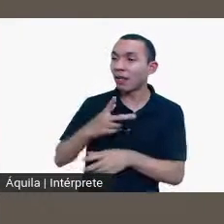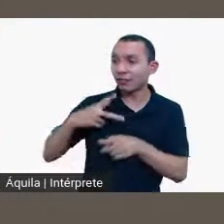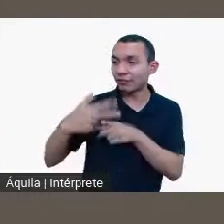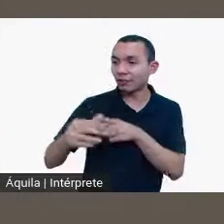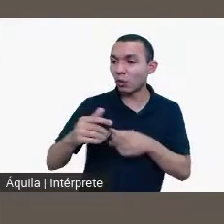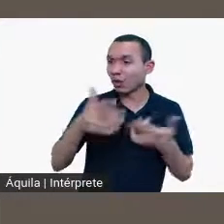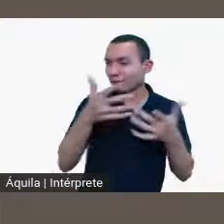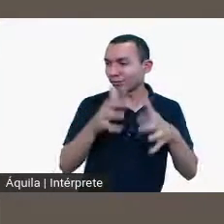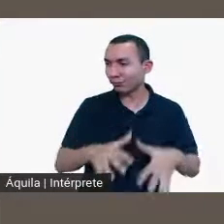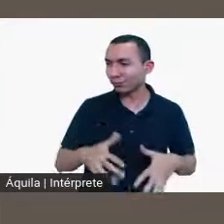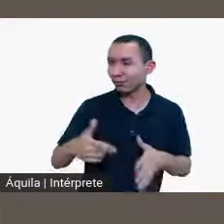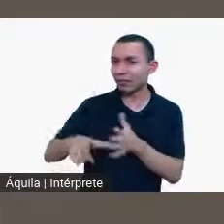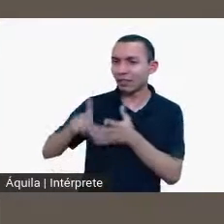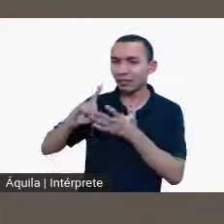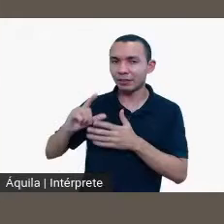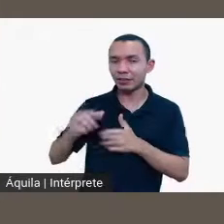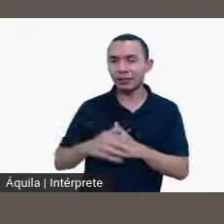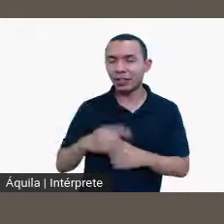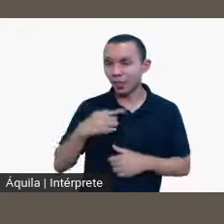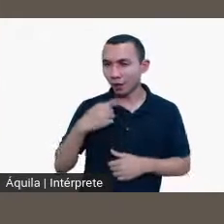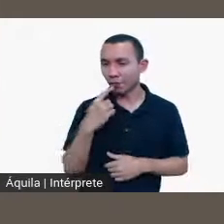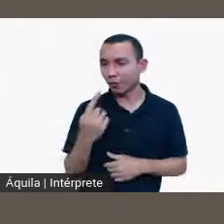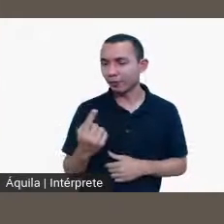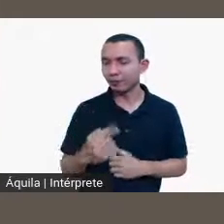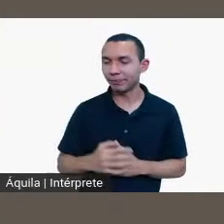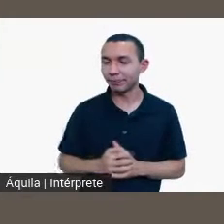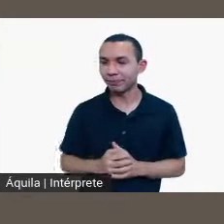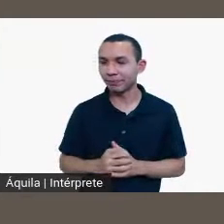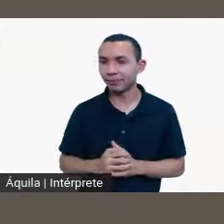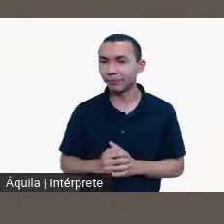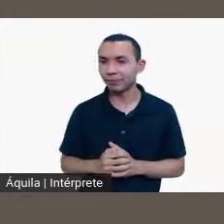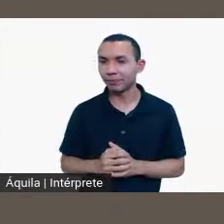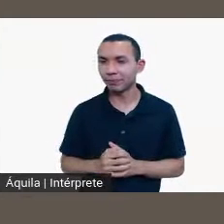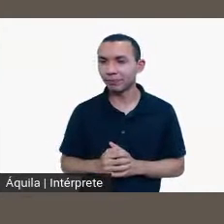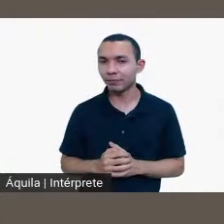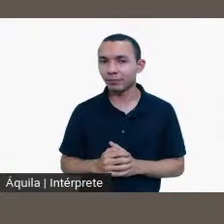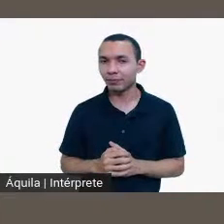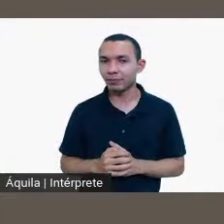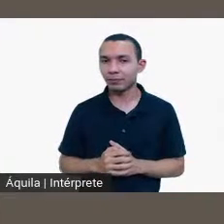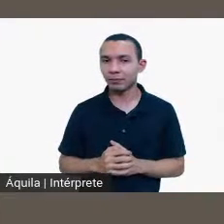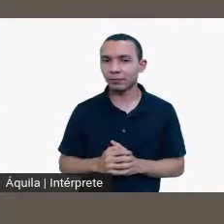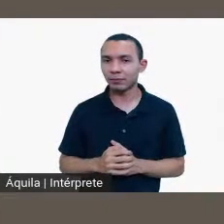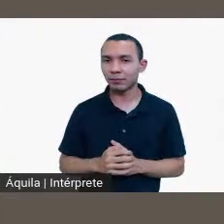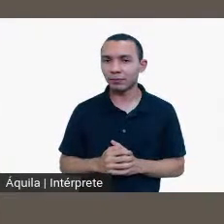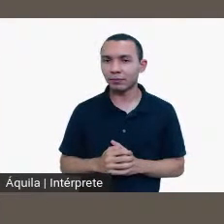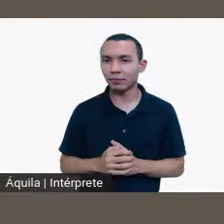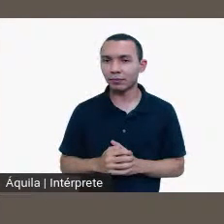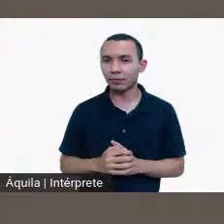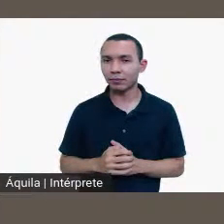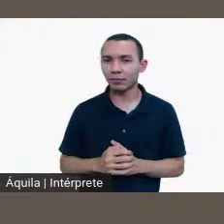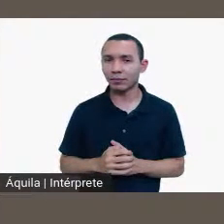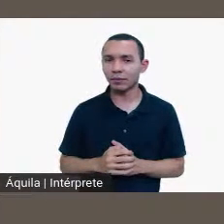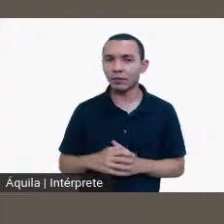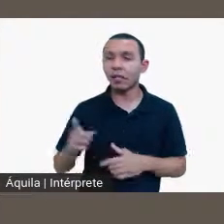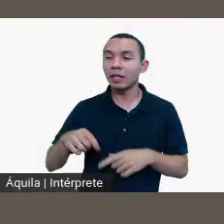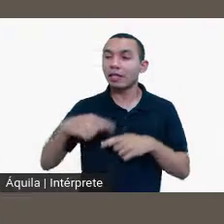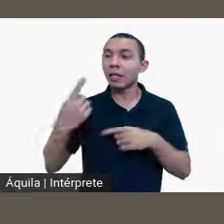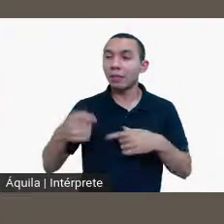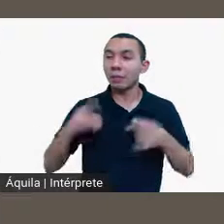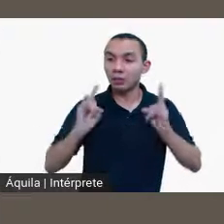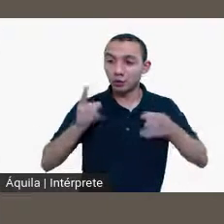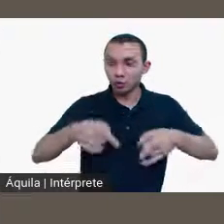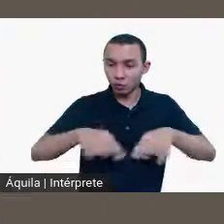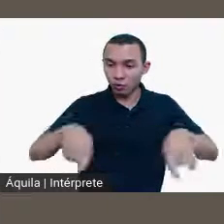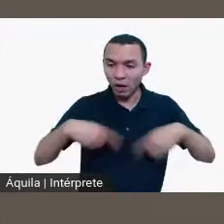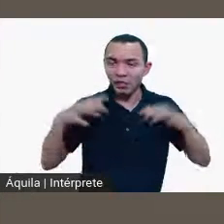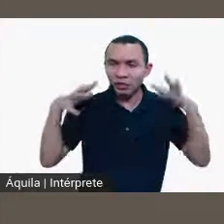nos conta o padre. Cito. Crônica da Casa Assassinada. Mas de pé, no quarto, já quase totalmente